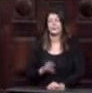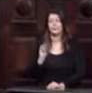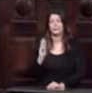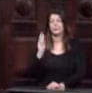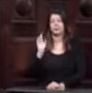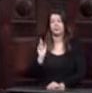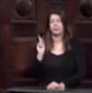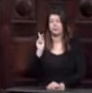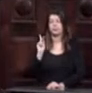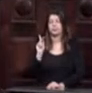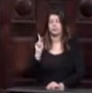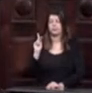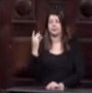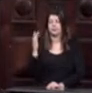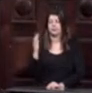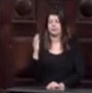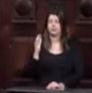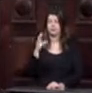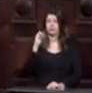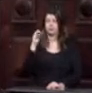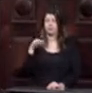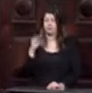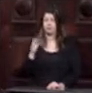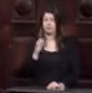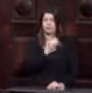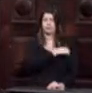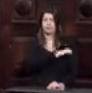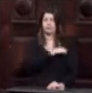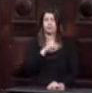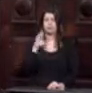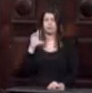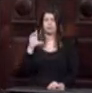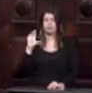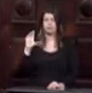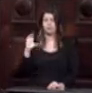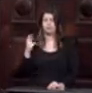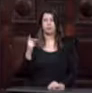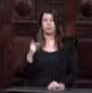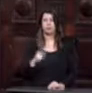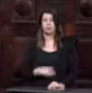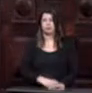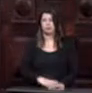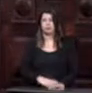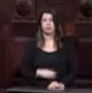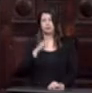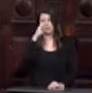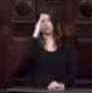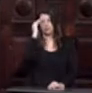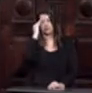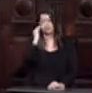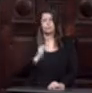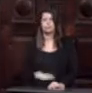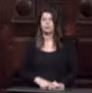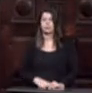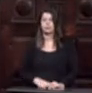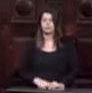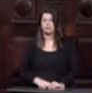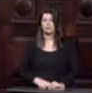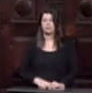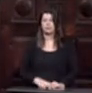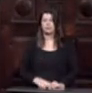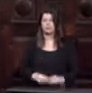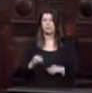Valdec, Gilberto, Conte, Enfermeira e Lucinha. Bebeto. Pela ponta direita, Bebeto e Flávio Bolsonaro. Há sobre a